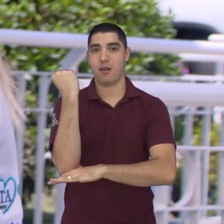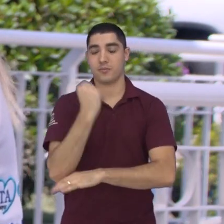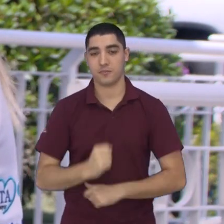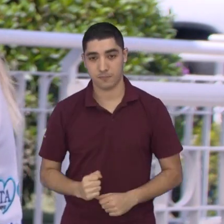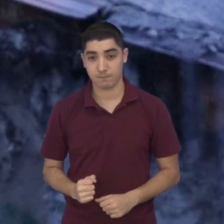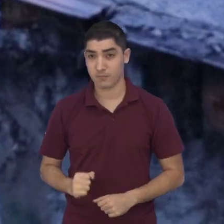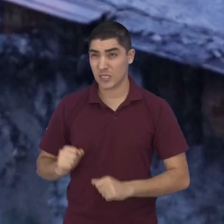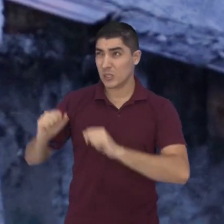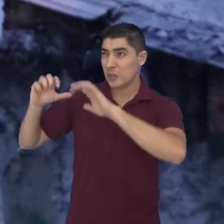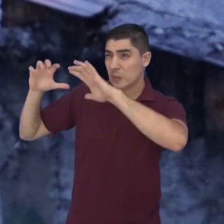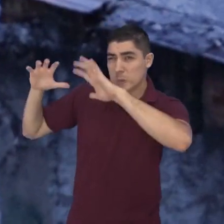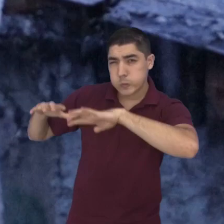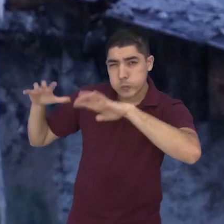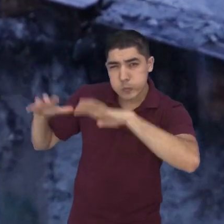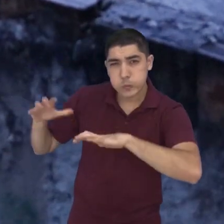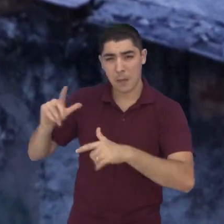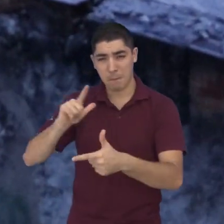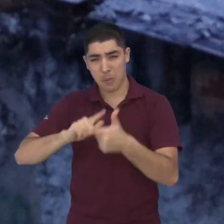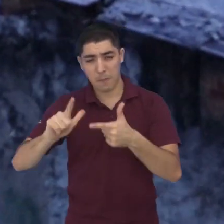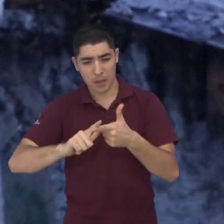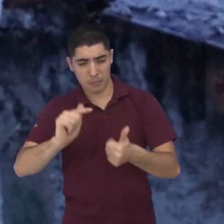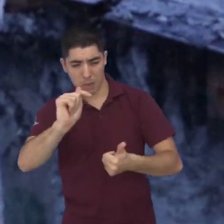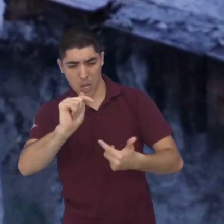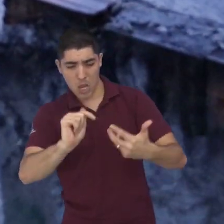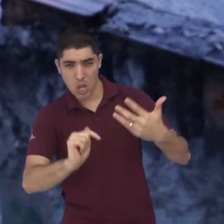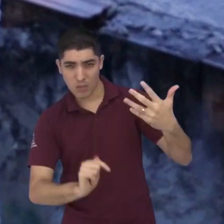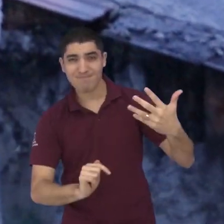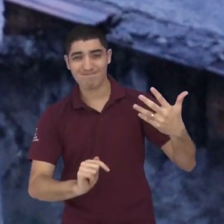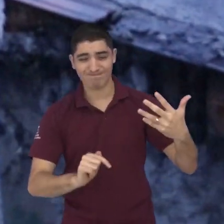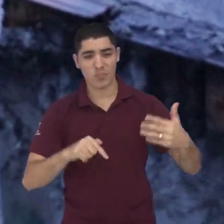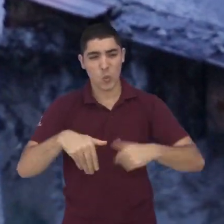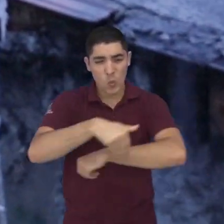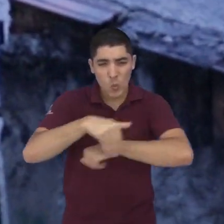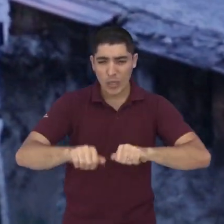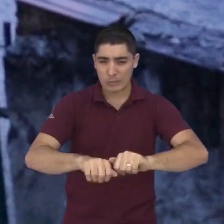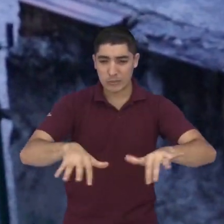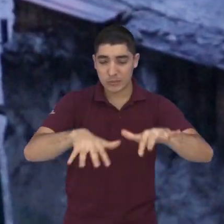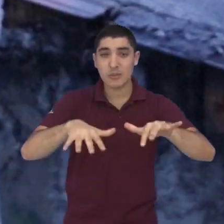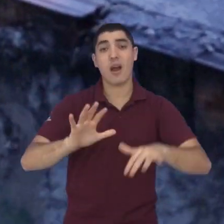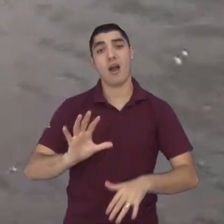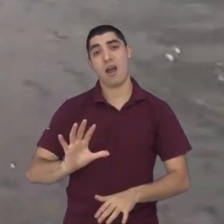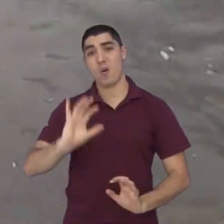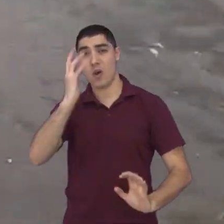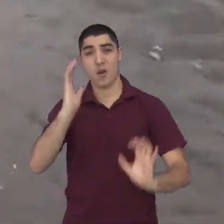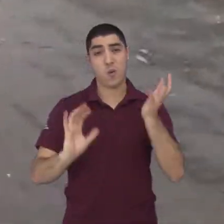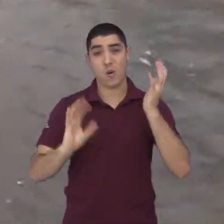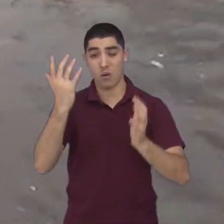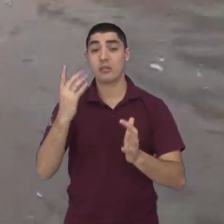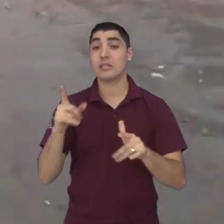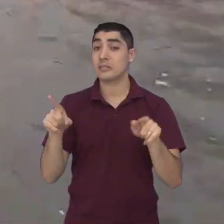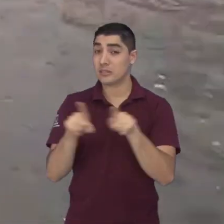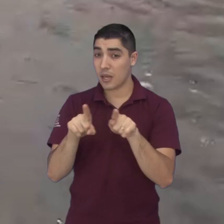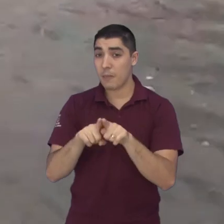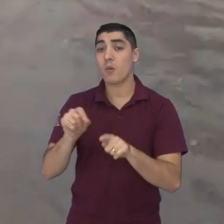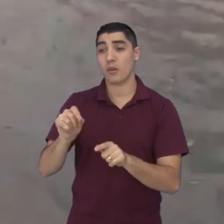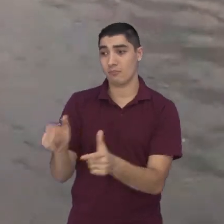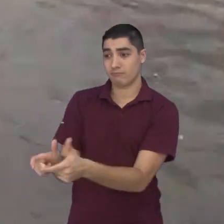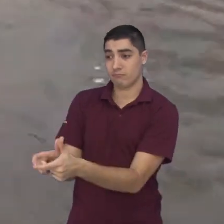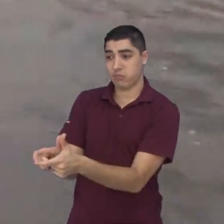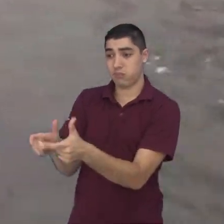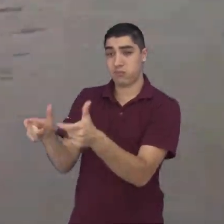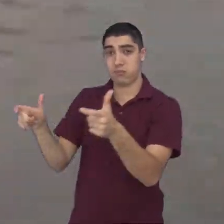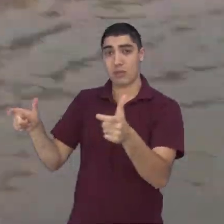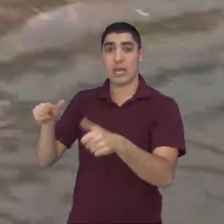forma grave o alto volume de chuvas e os problemas de planejamento Urbano são fatores que levam as enchentes e consequentemente